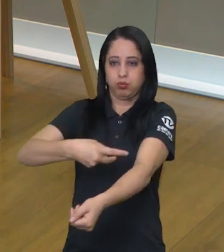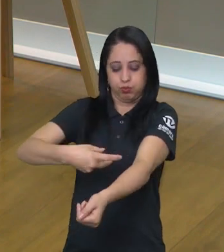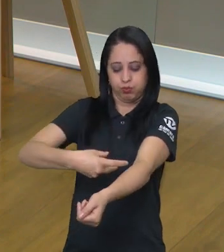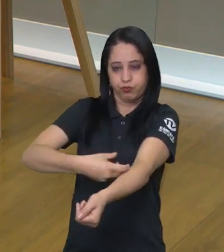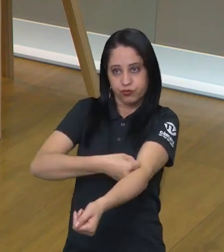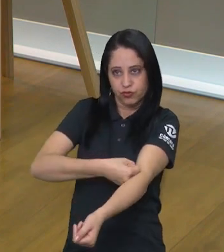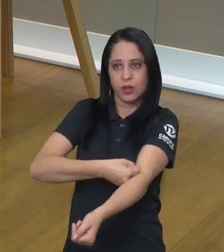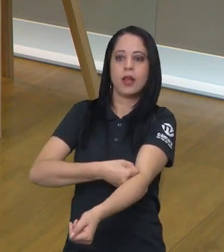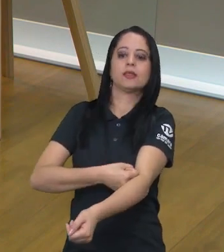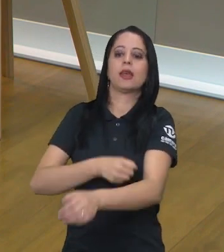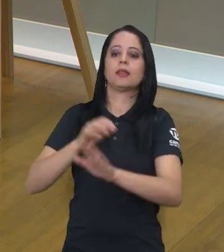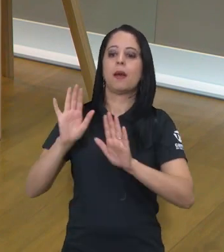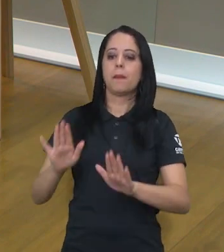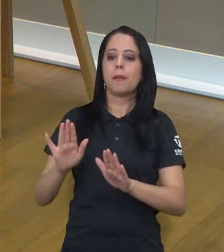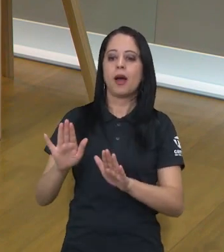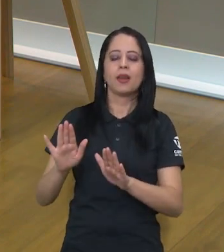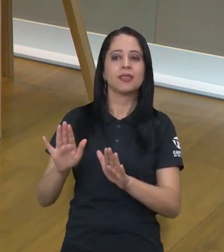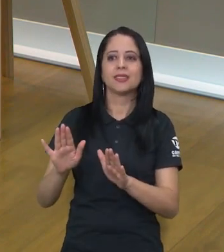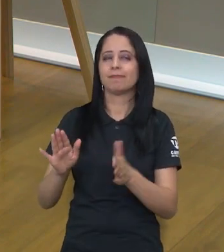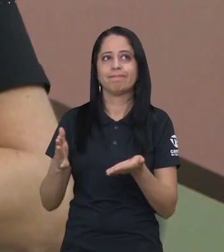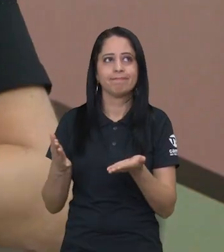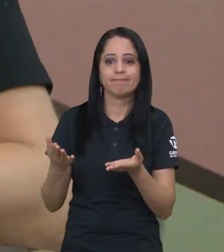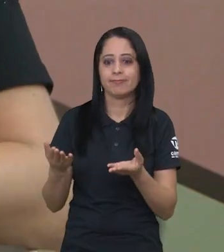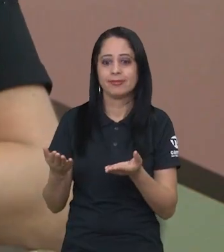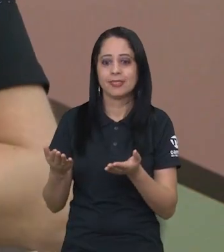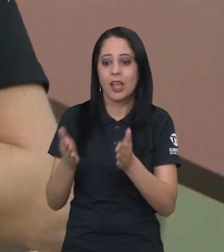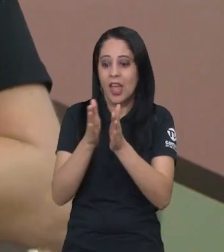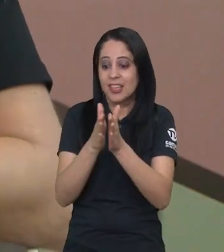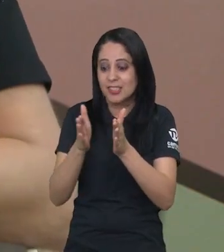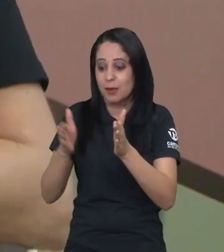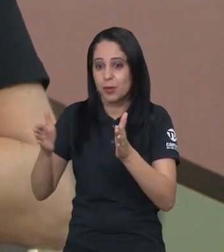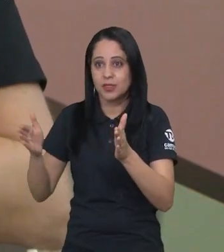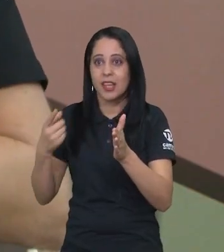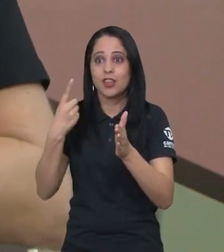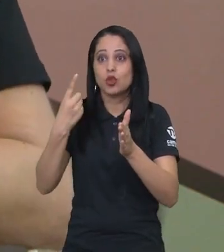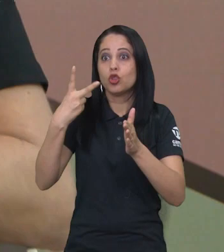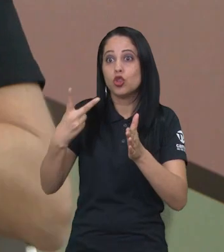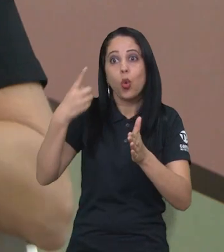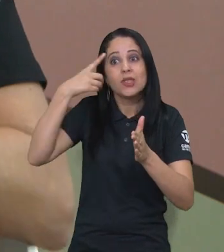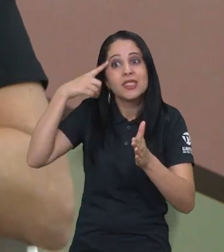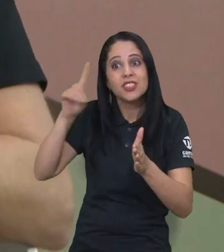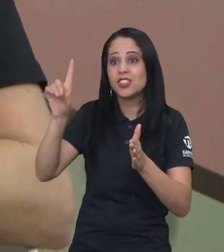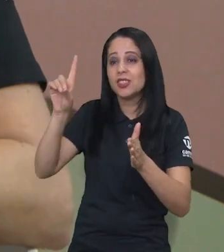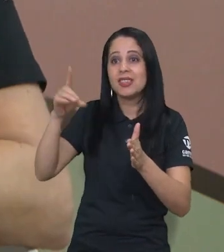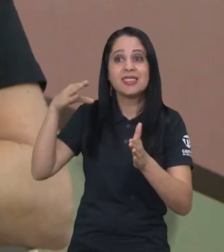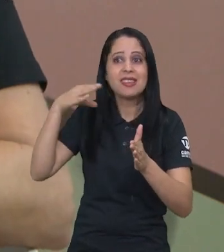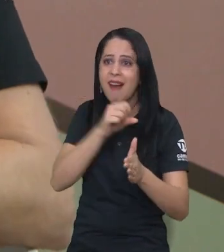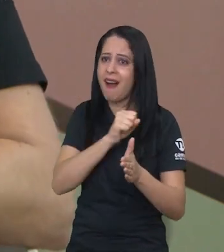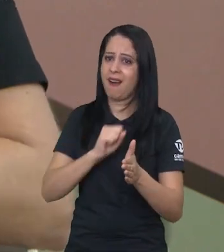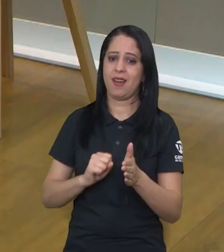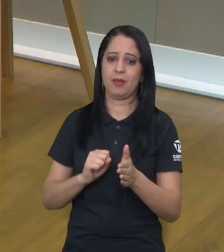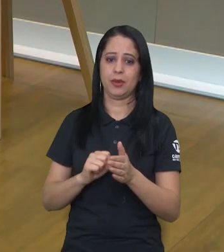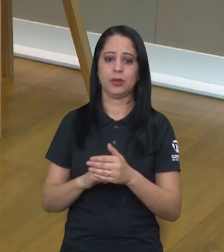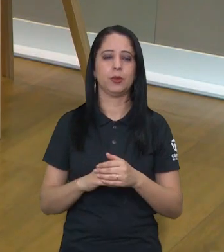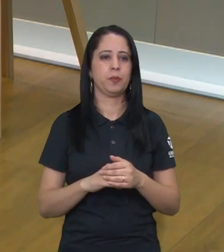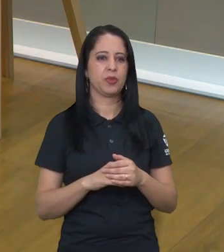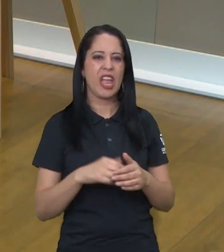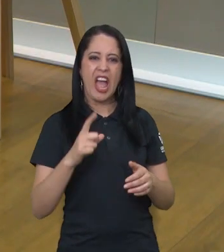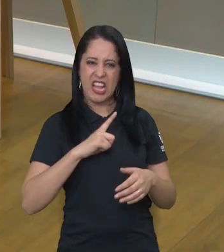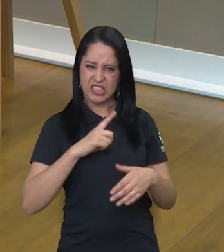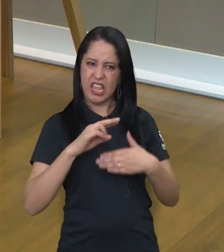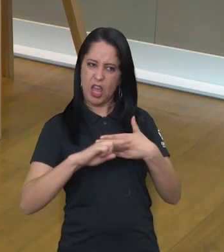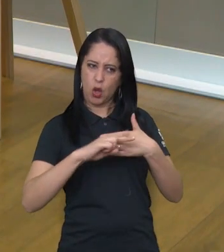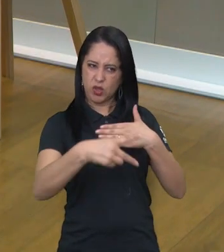que esse processo leva 10 dias, 12 dias no máximo de medicação. Provoca algum efeito